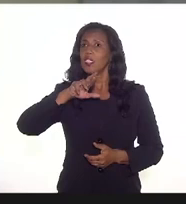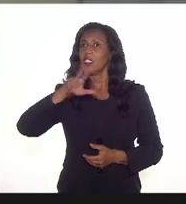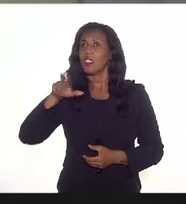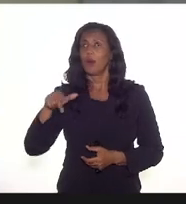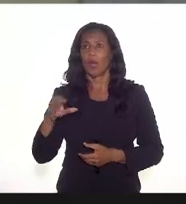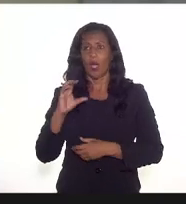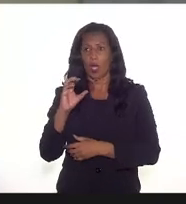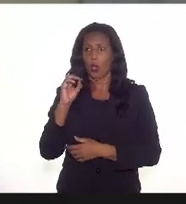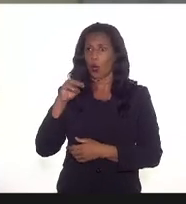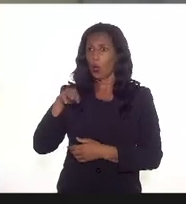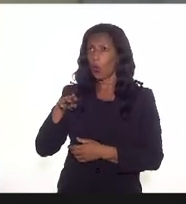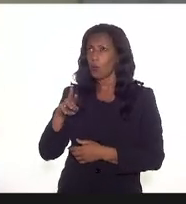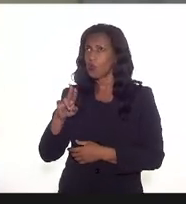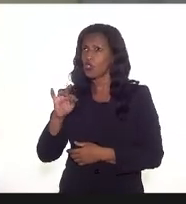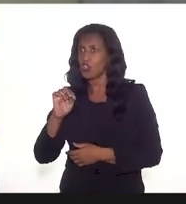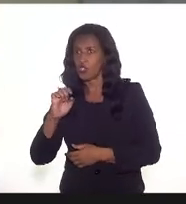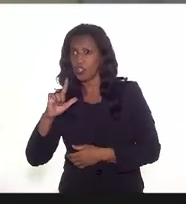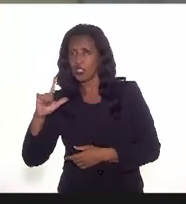combustível,